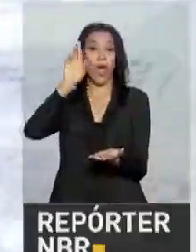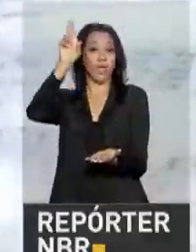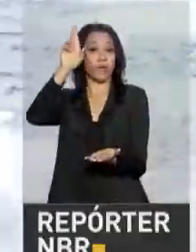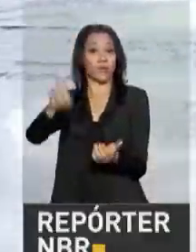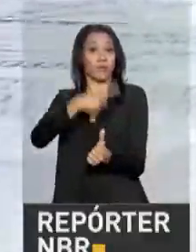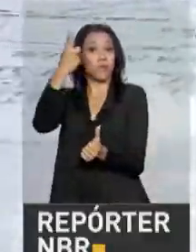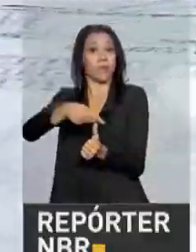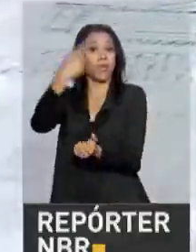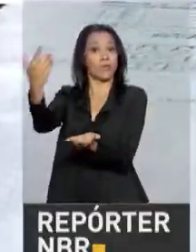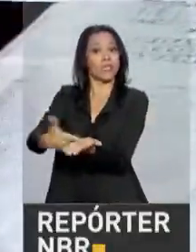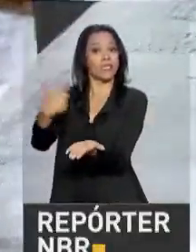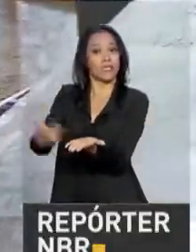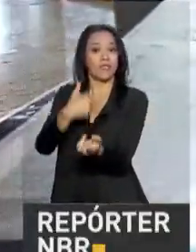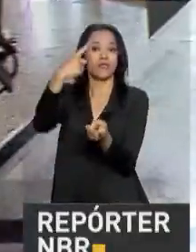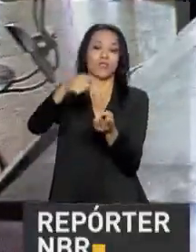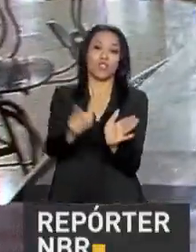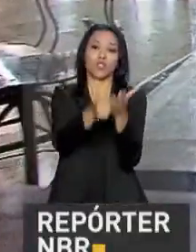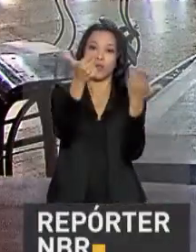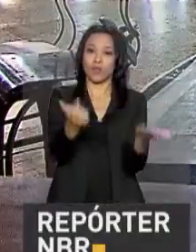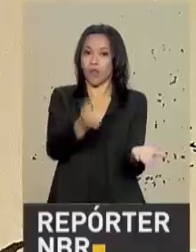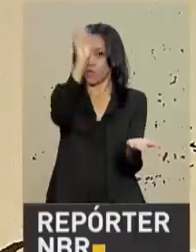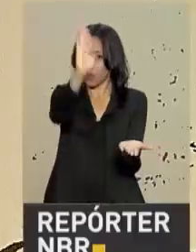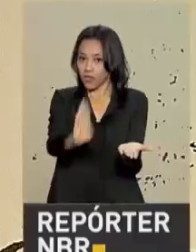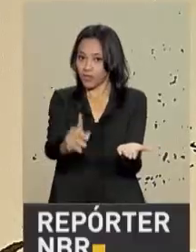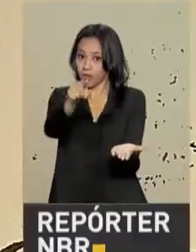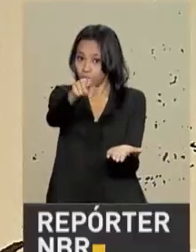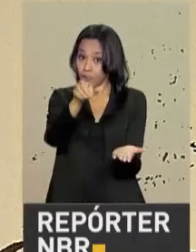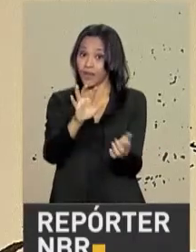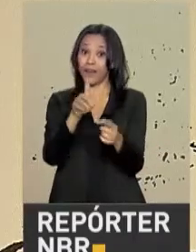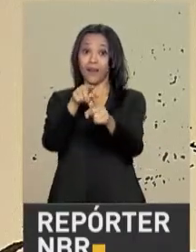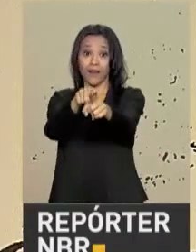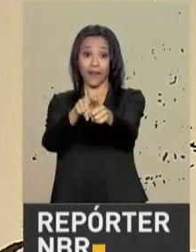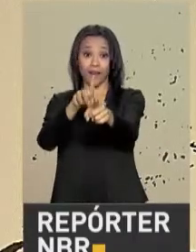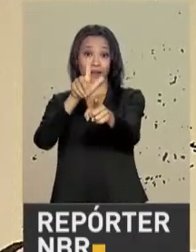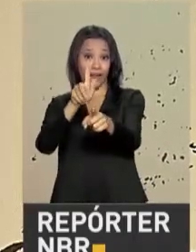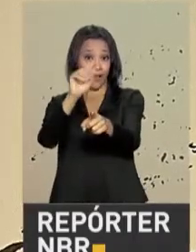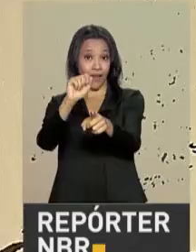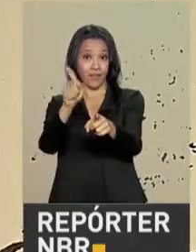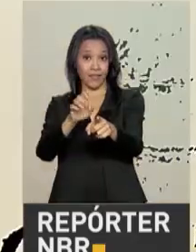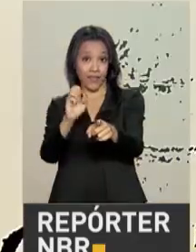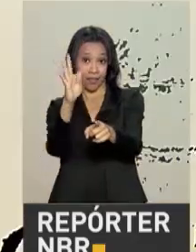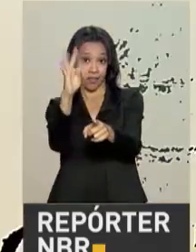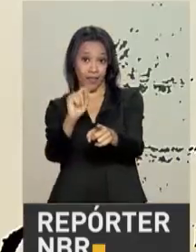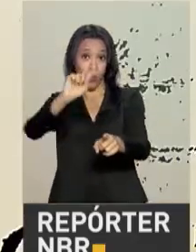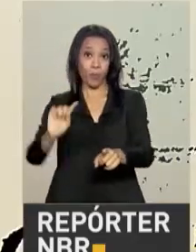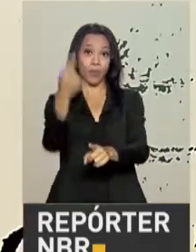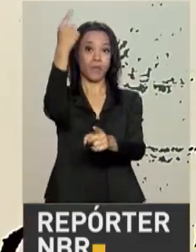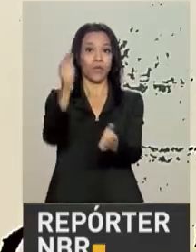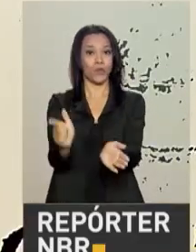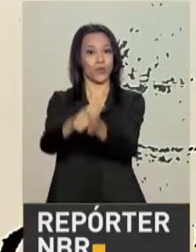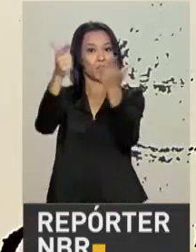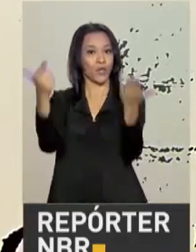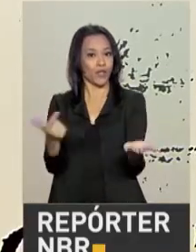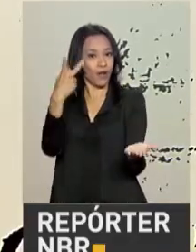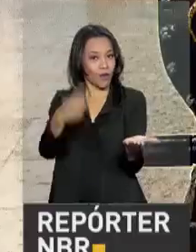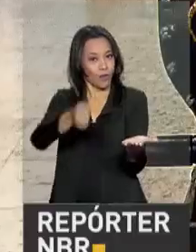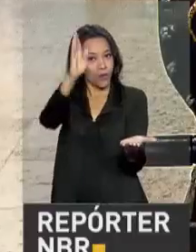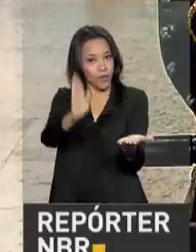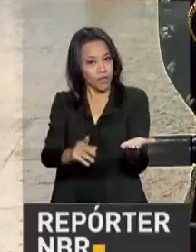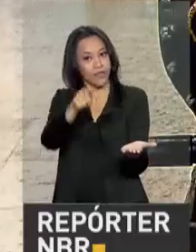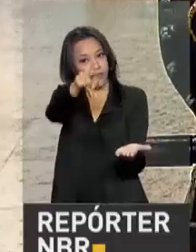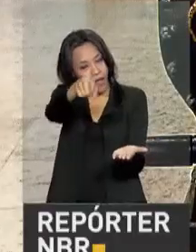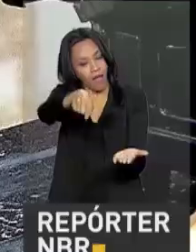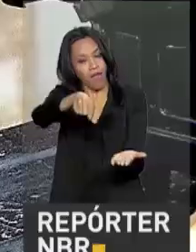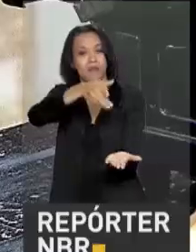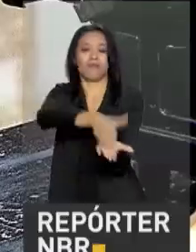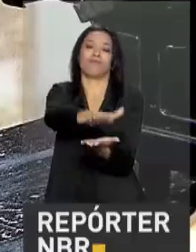e jornais do país, entre eles a Gazeta do Rio de Janeiro, o primeiro jornal publicado no Brasil pela